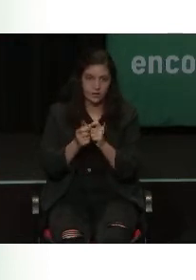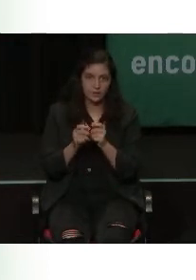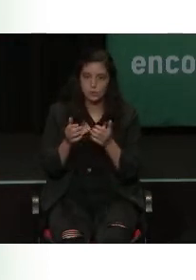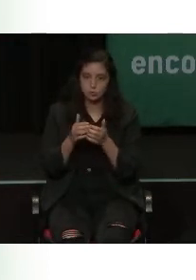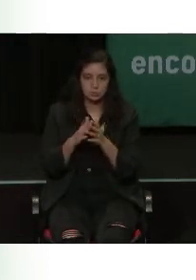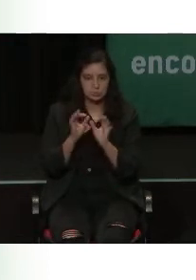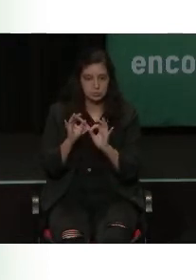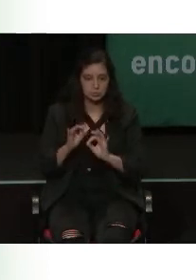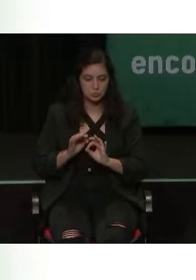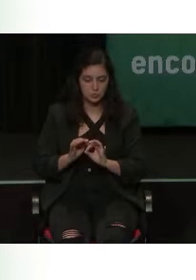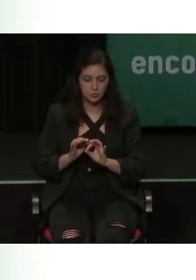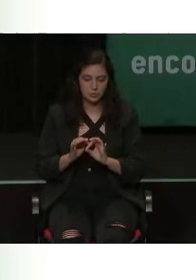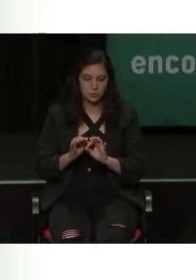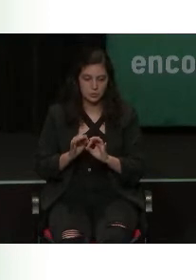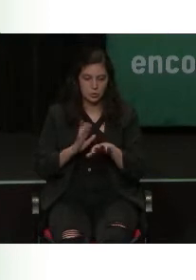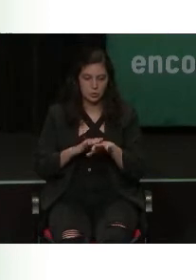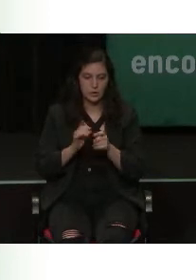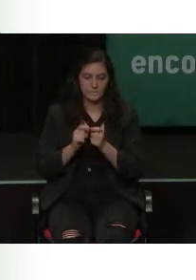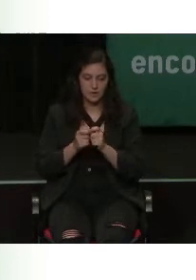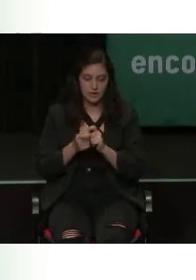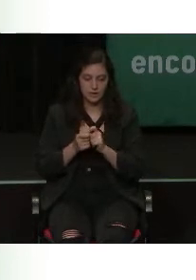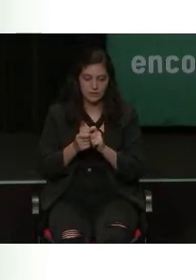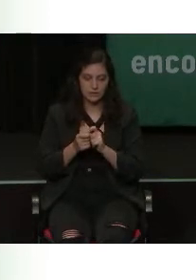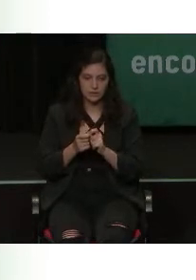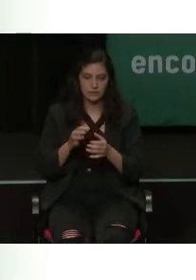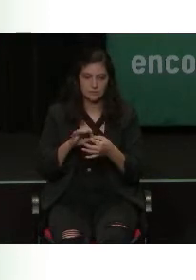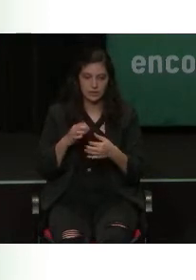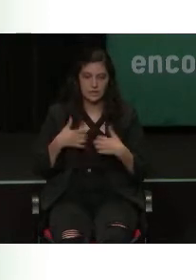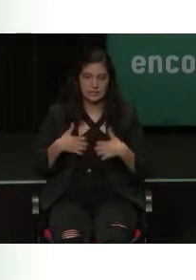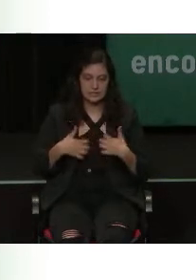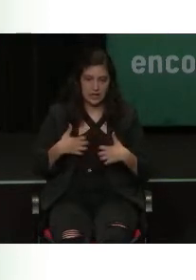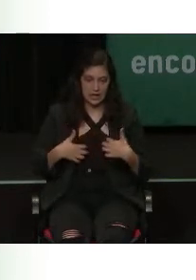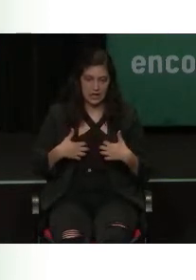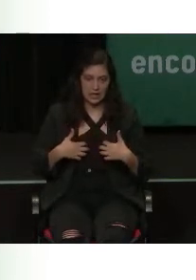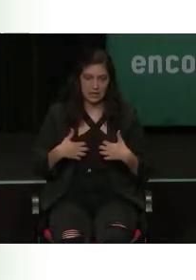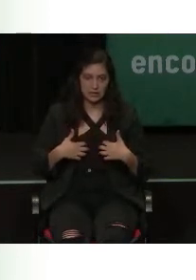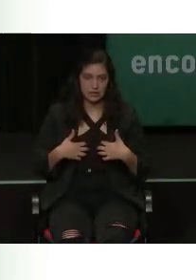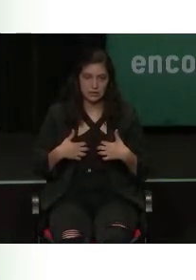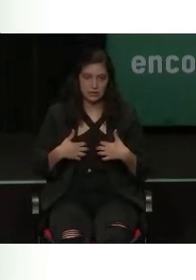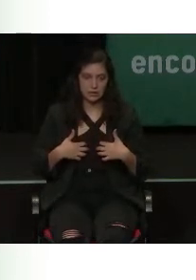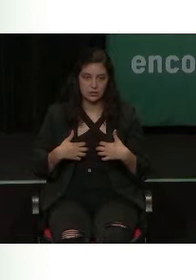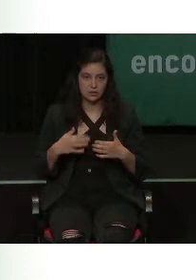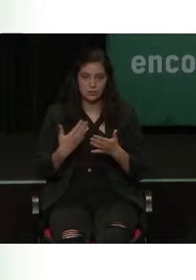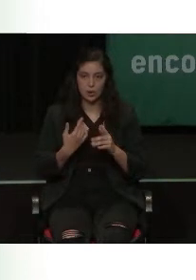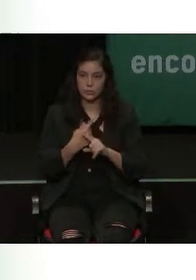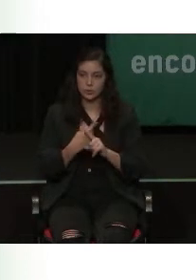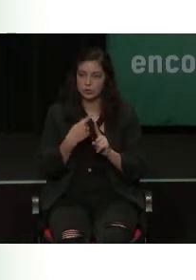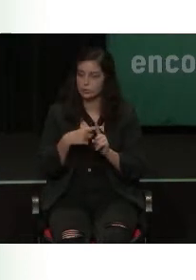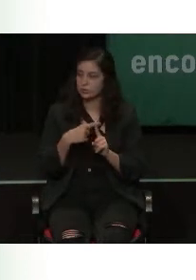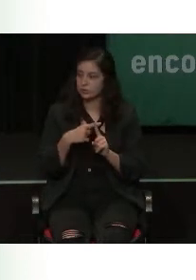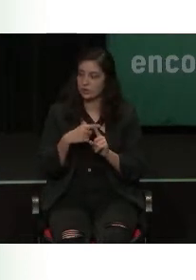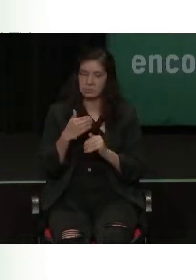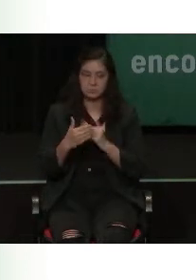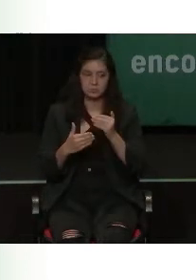bem. Porquê? Porque a variável da ansiedade, a vinculação ansiosa, teve um beta positivo, ao passo